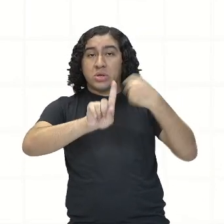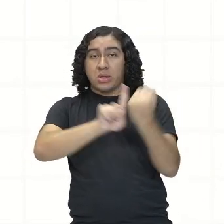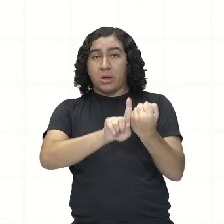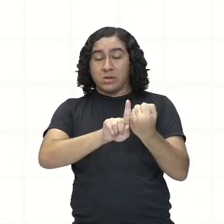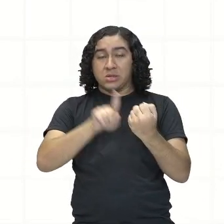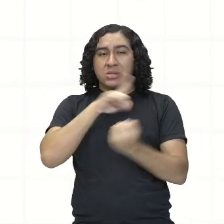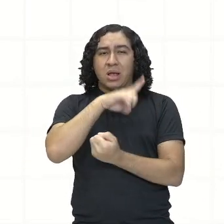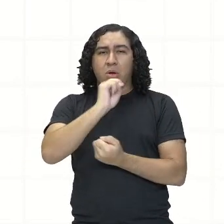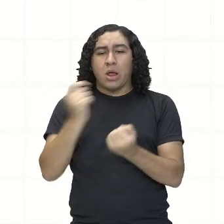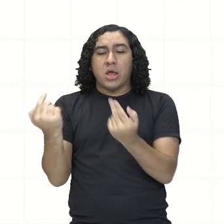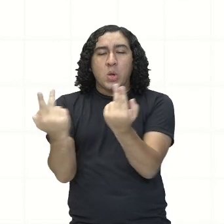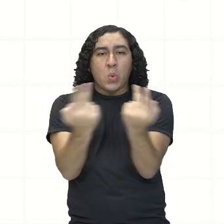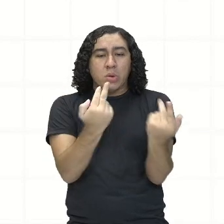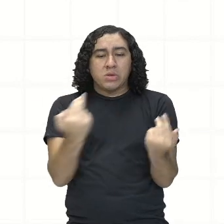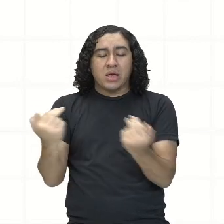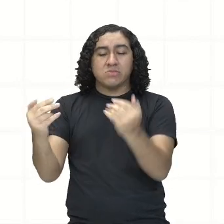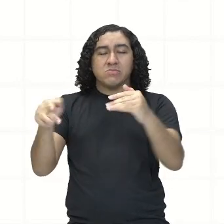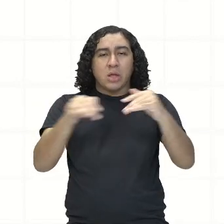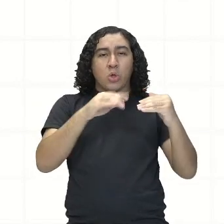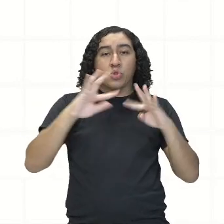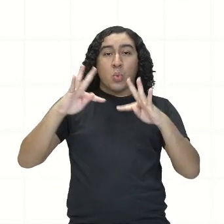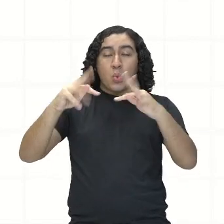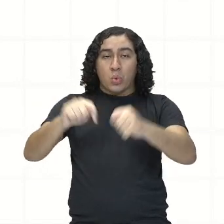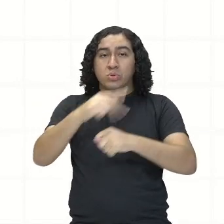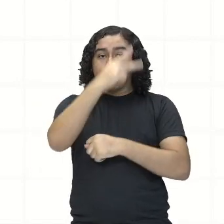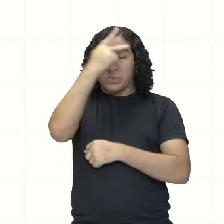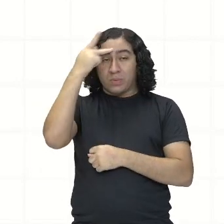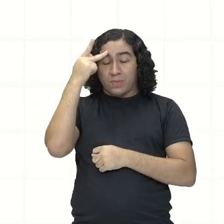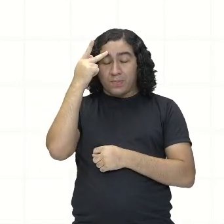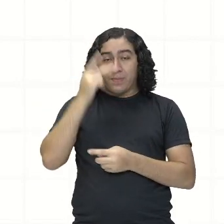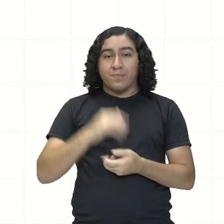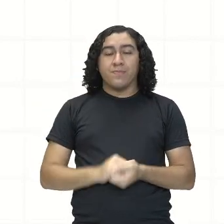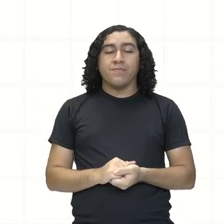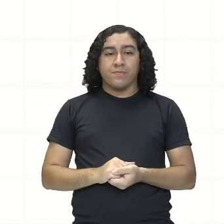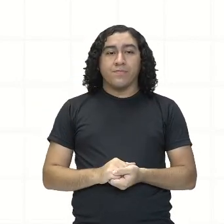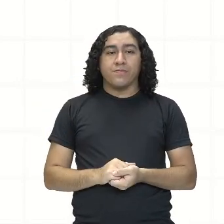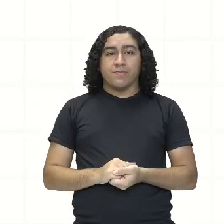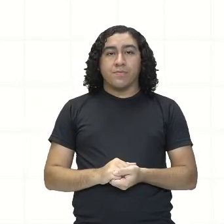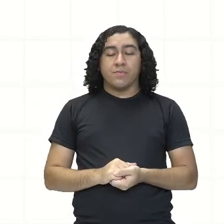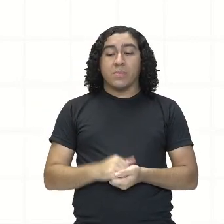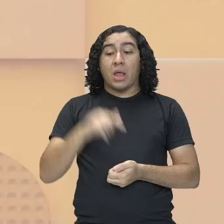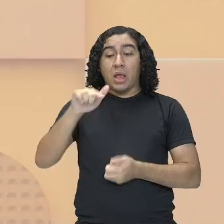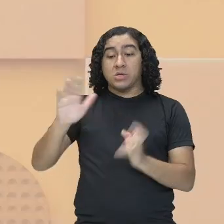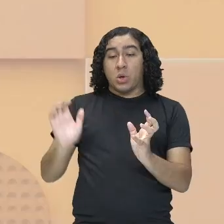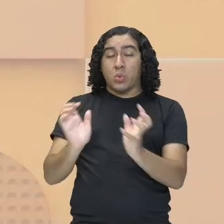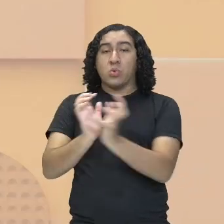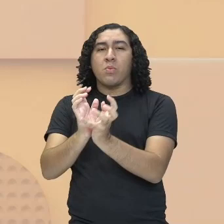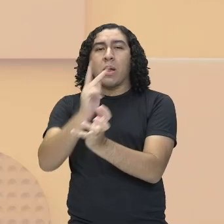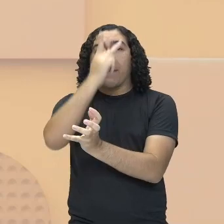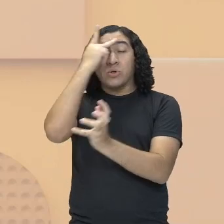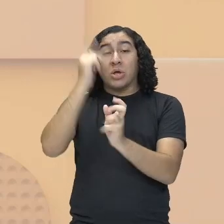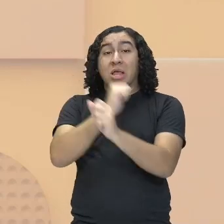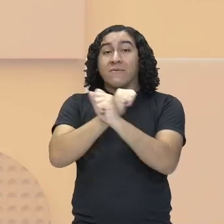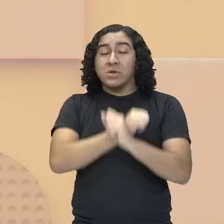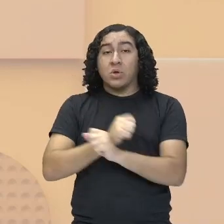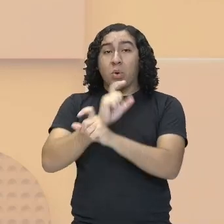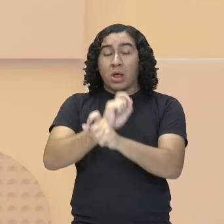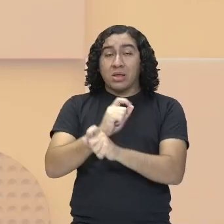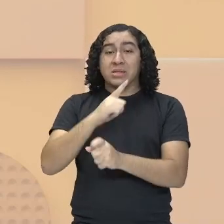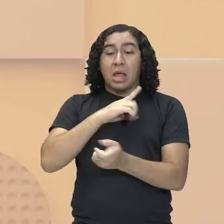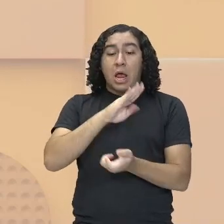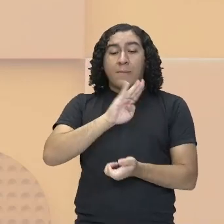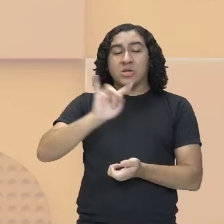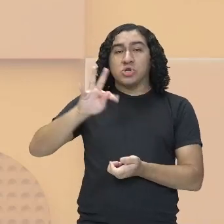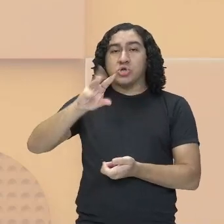houvesse igualdade entre todos os homens. Então, anabatistas vão ser aquelas pessoas que vão defender o batismo em vida adulta, porque